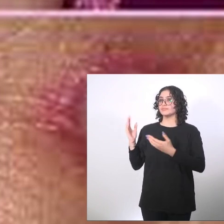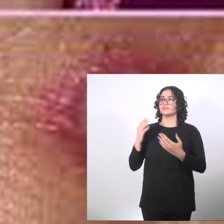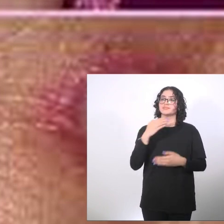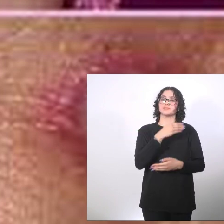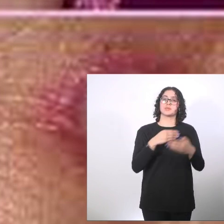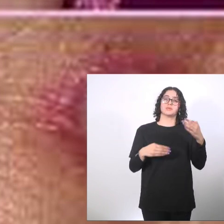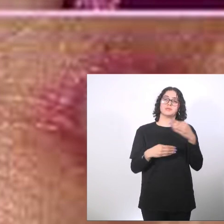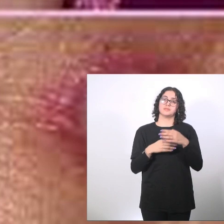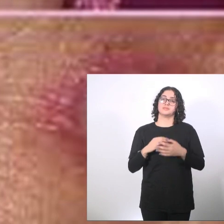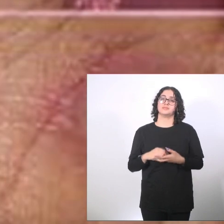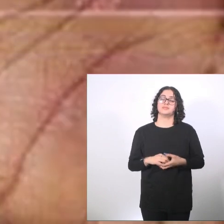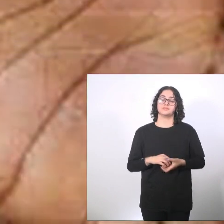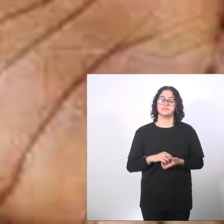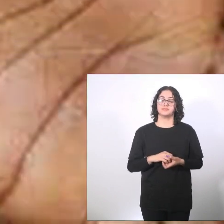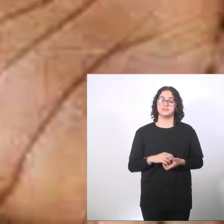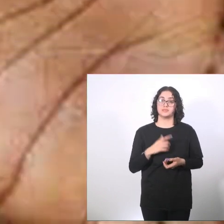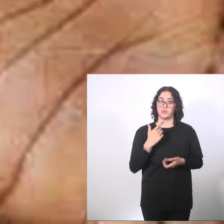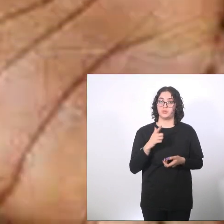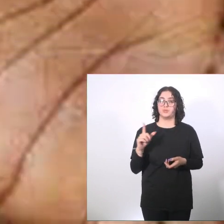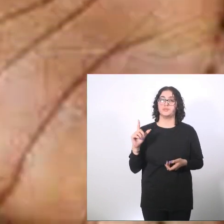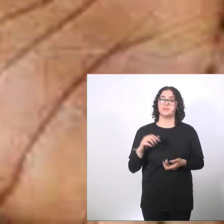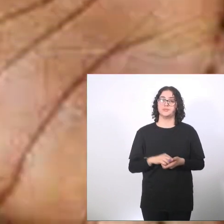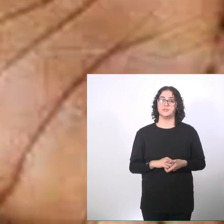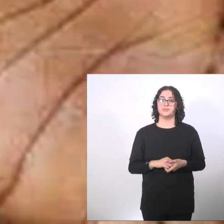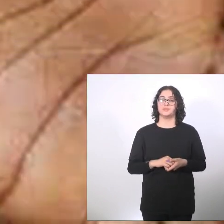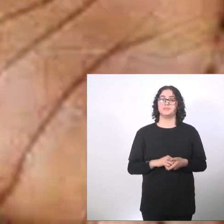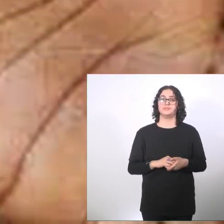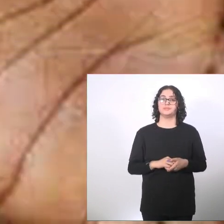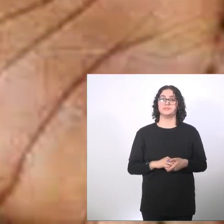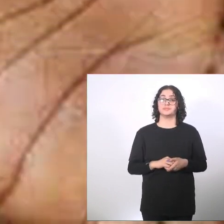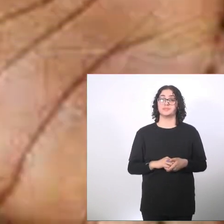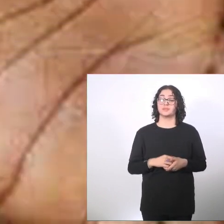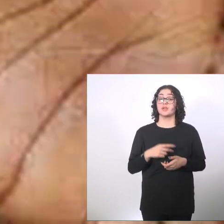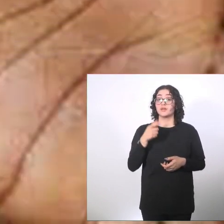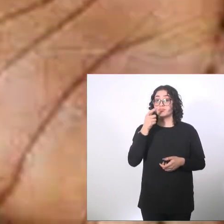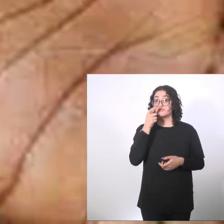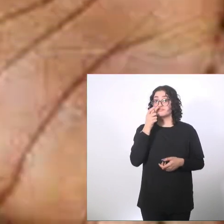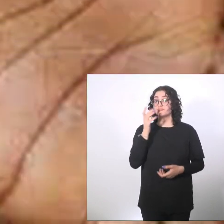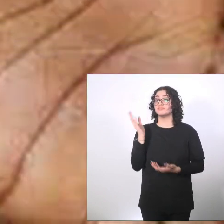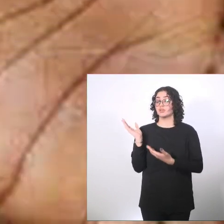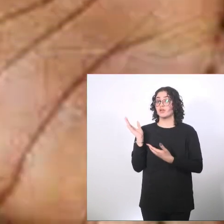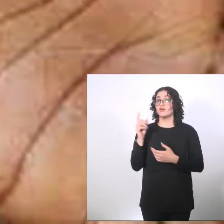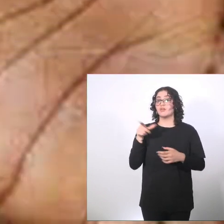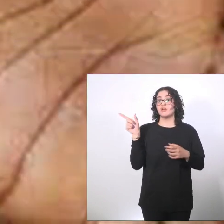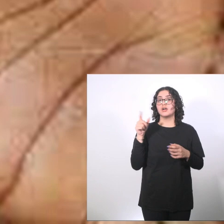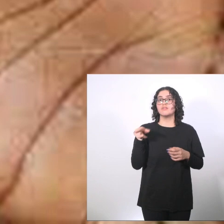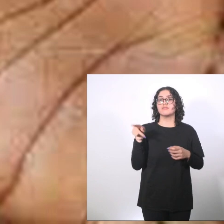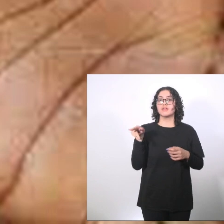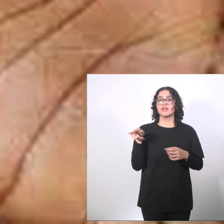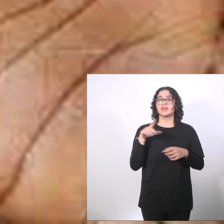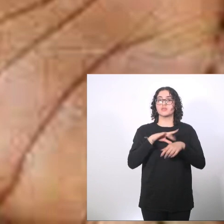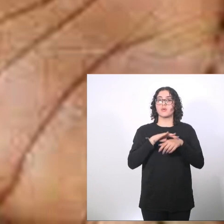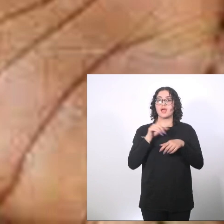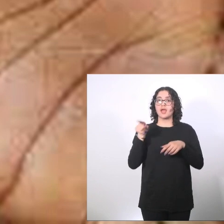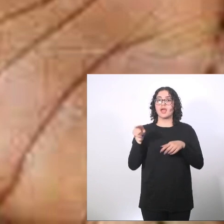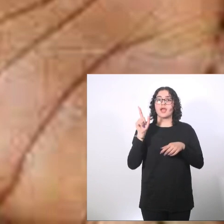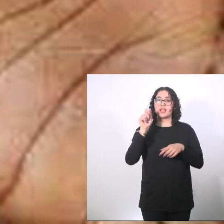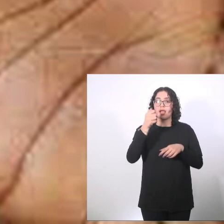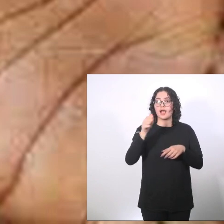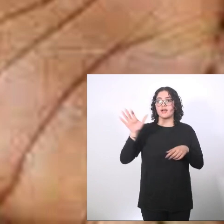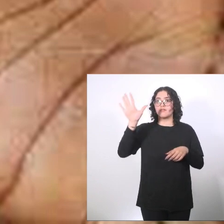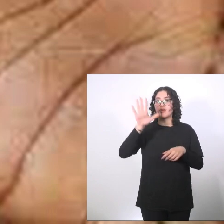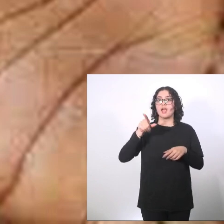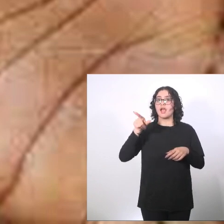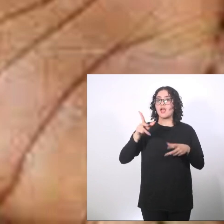Próximo. Outra foto. Olha, aqui é uma foto de um monkeypox africano. Então, as lesões estão todas no